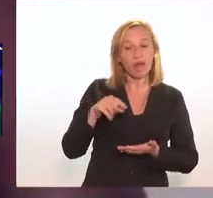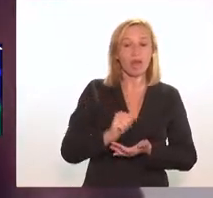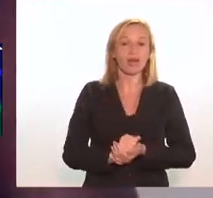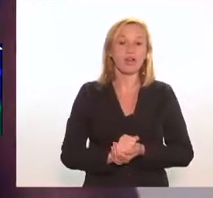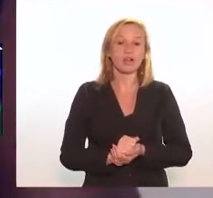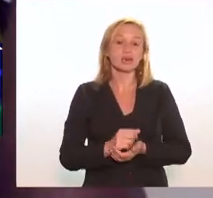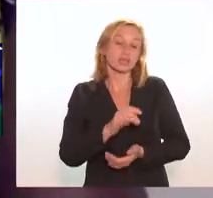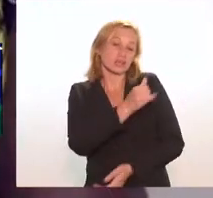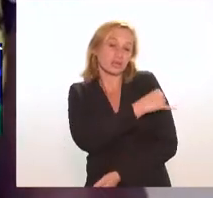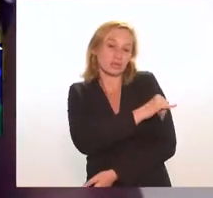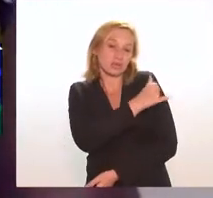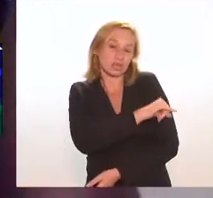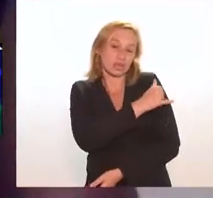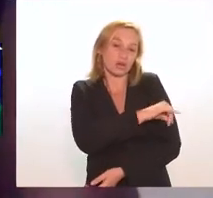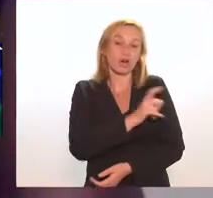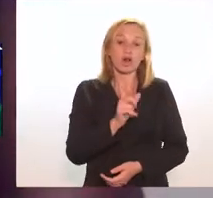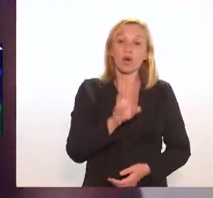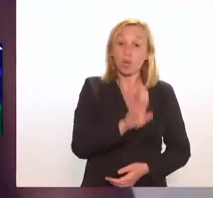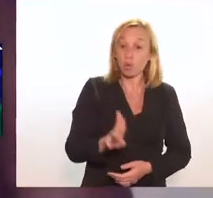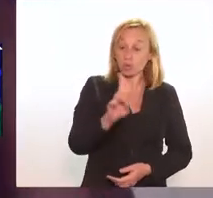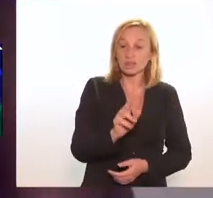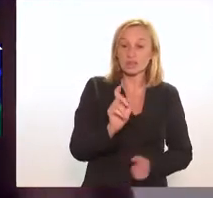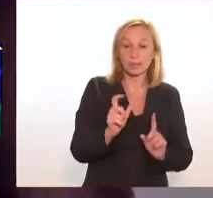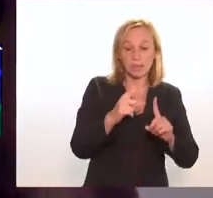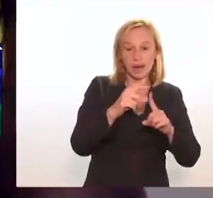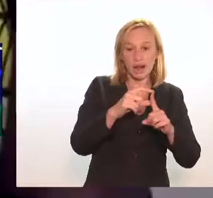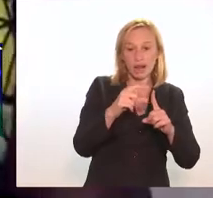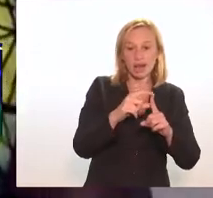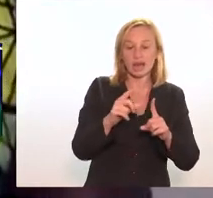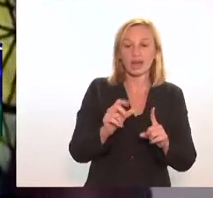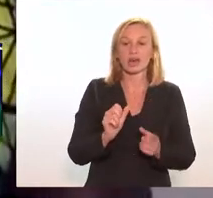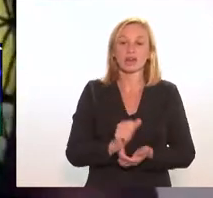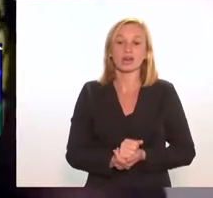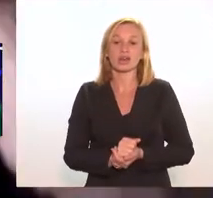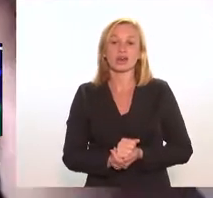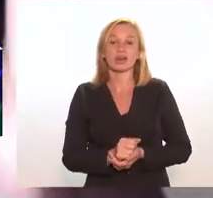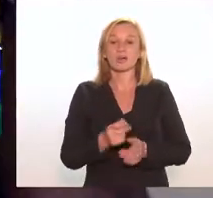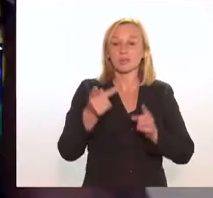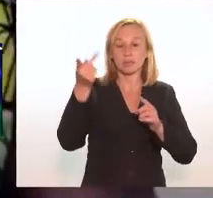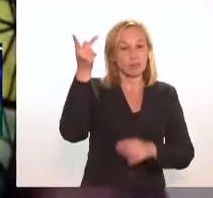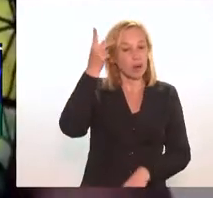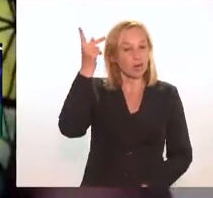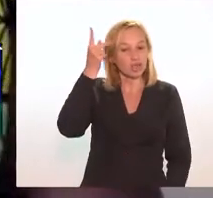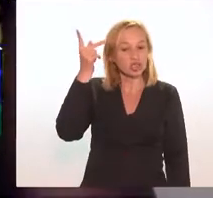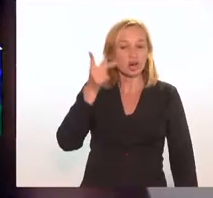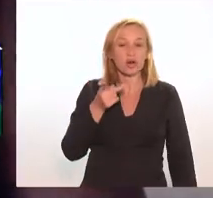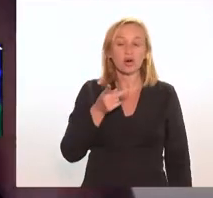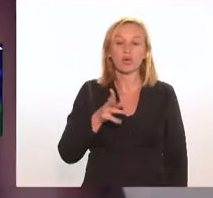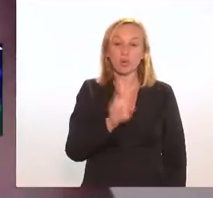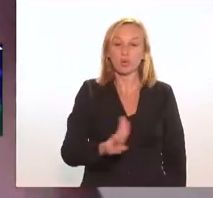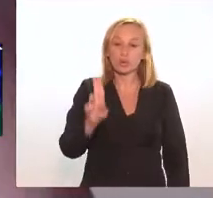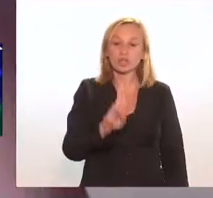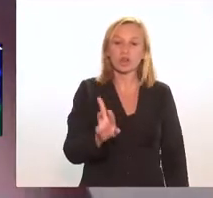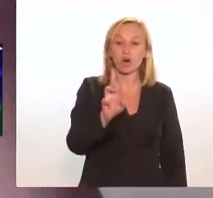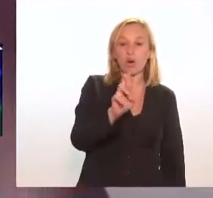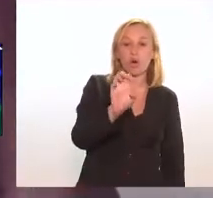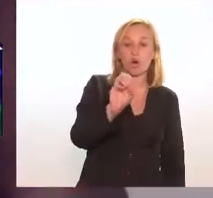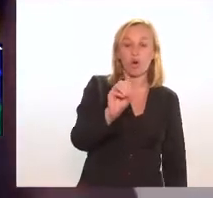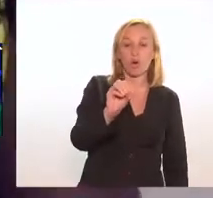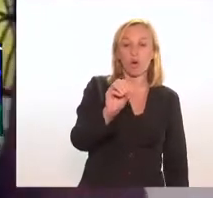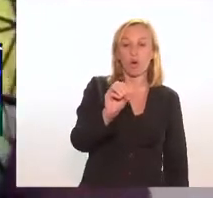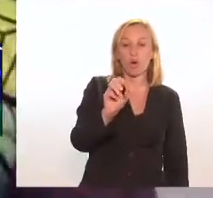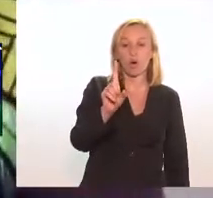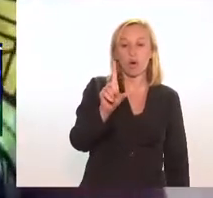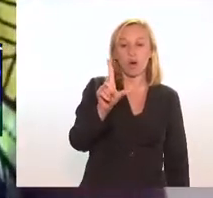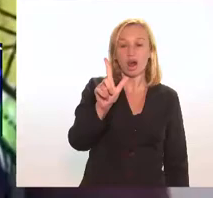os cariocas usam muito. Os paulistas usam rolé. Com uma outra acentuação. Isso